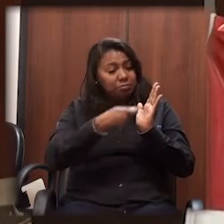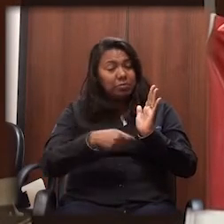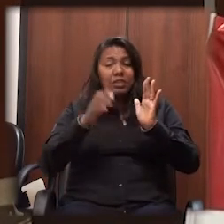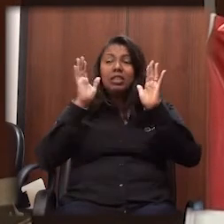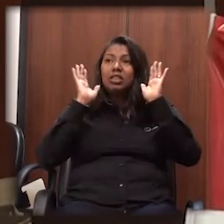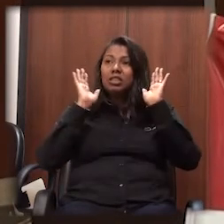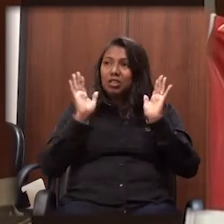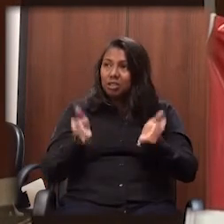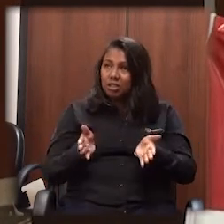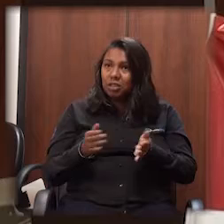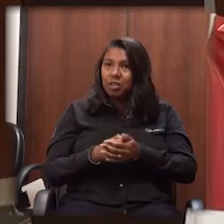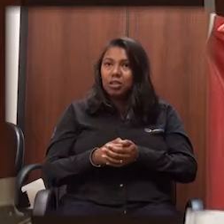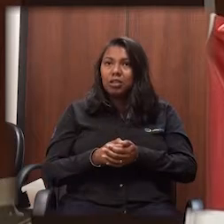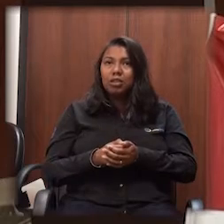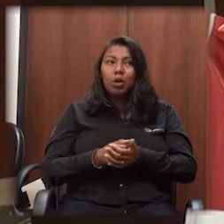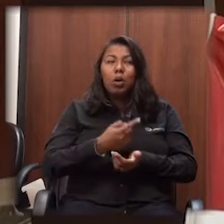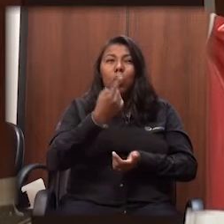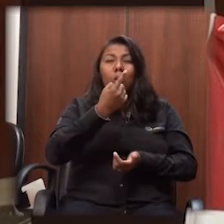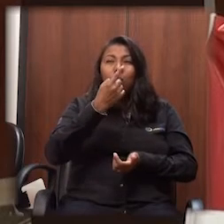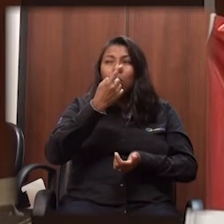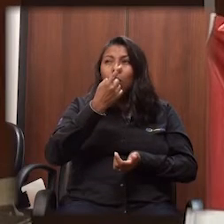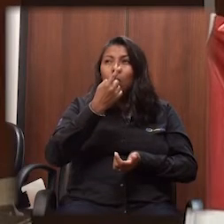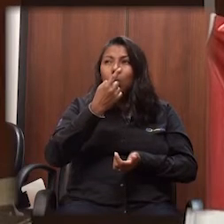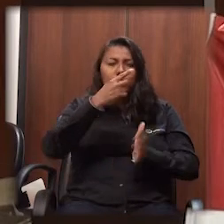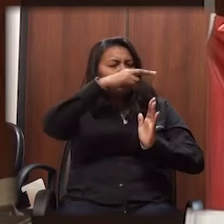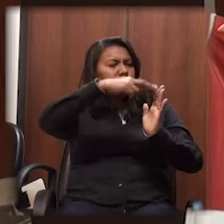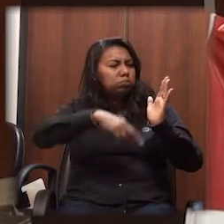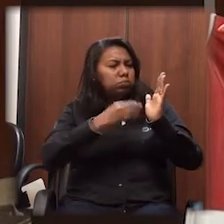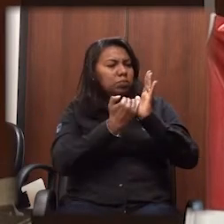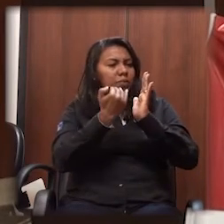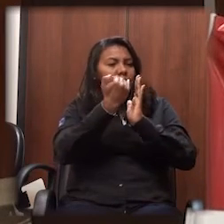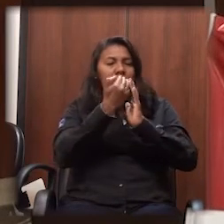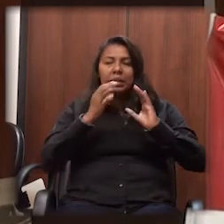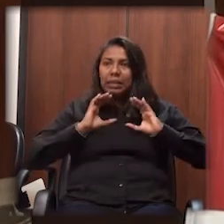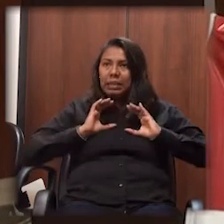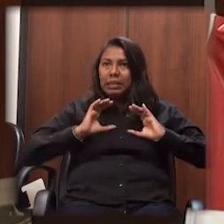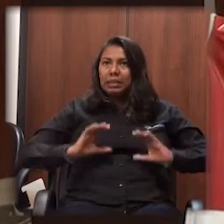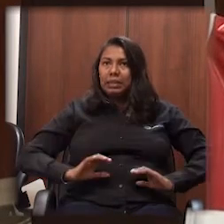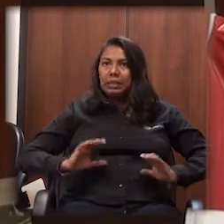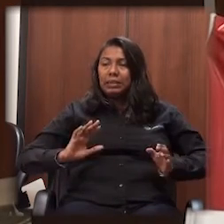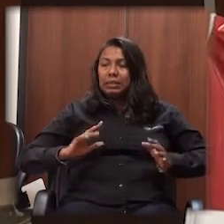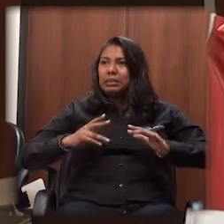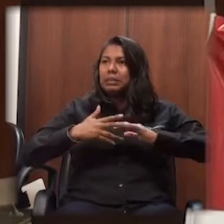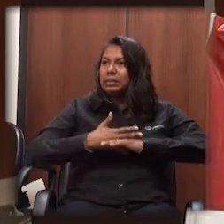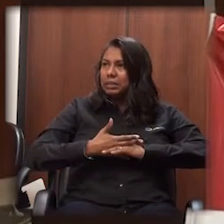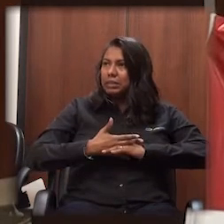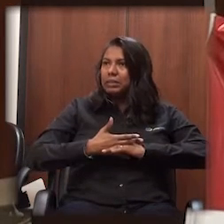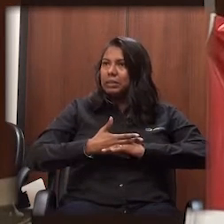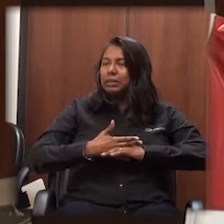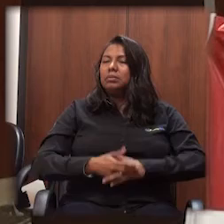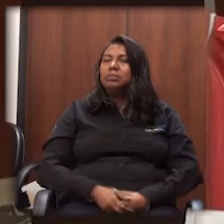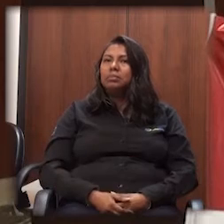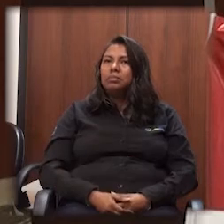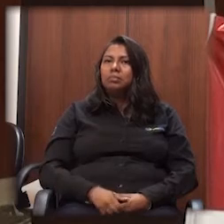publicado, um dos mais lidos que eu tenho acessado é Cidadania Ativa. Então é um prazer tê-la conosco e